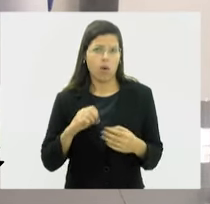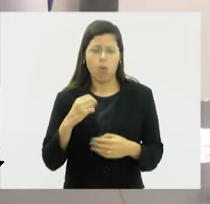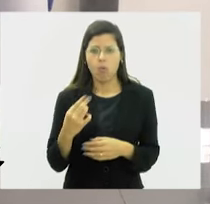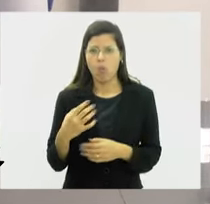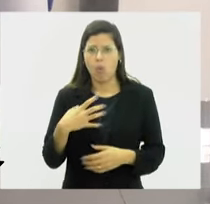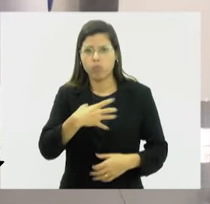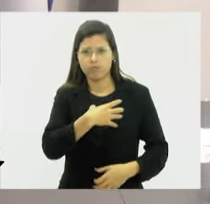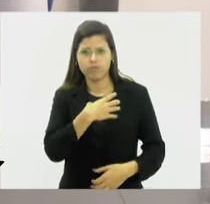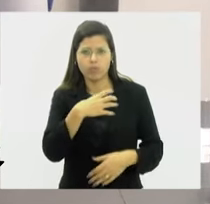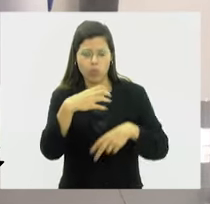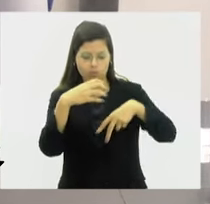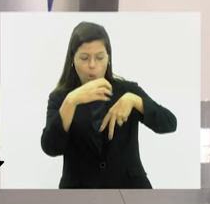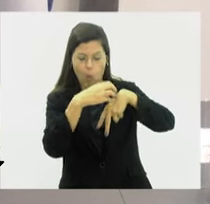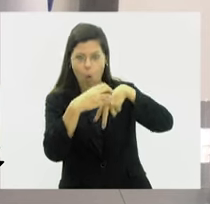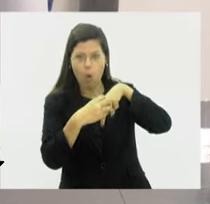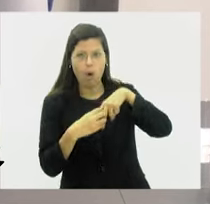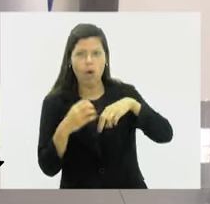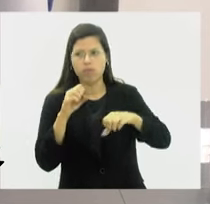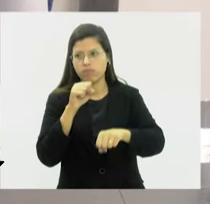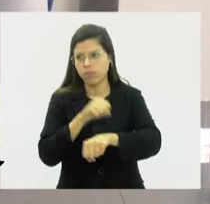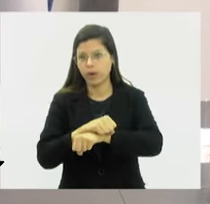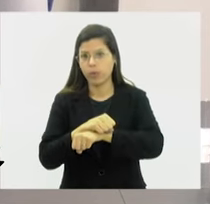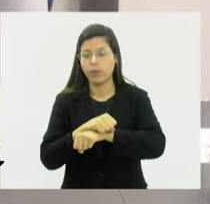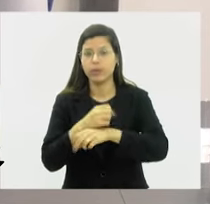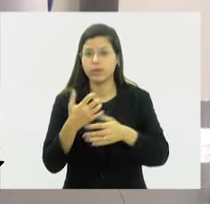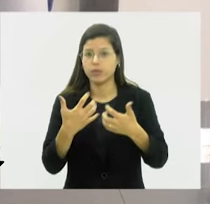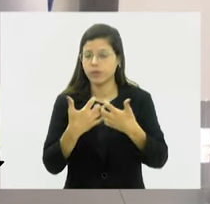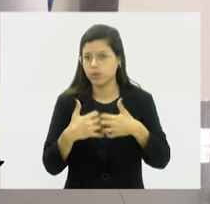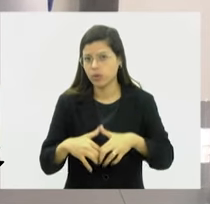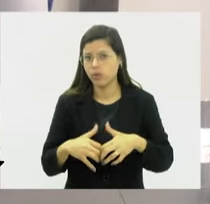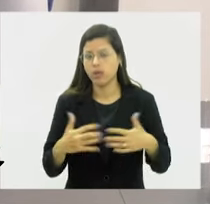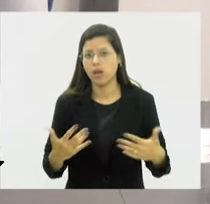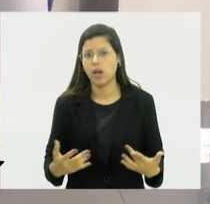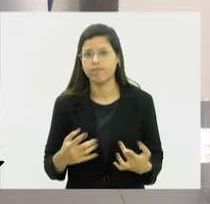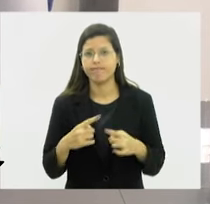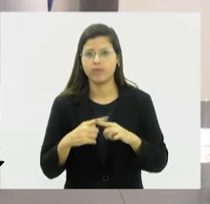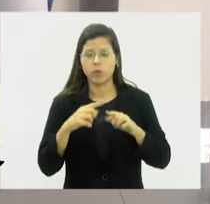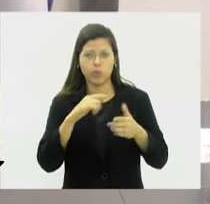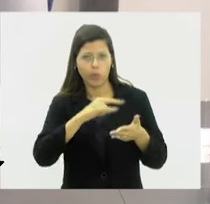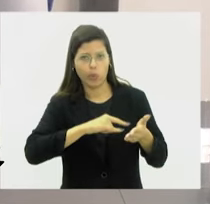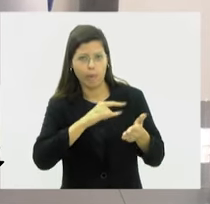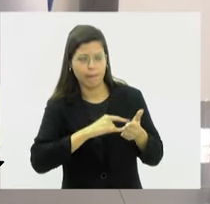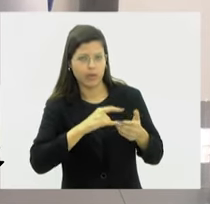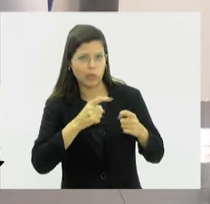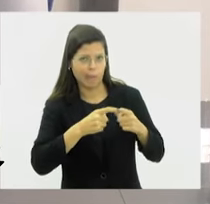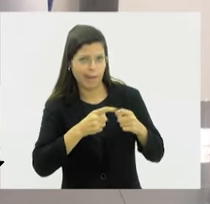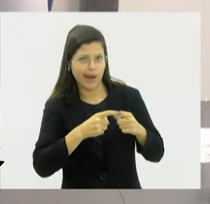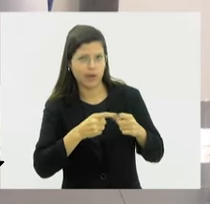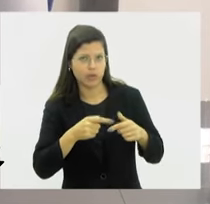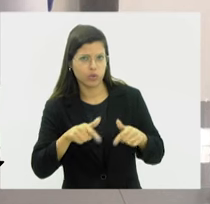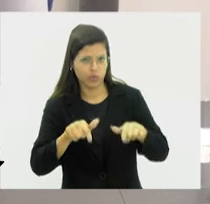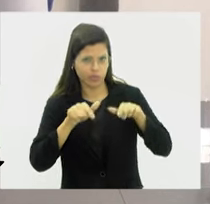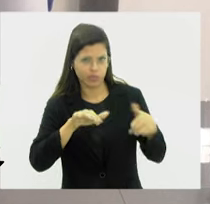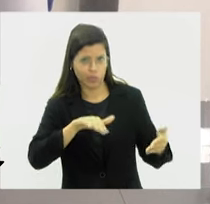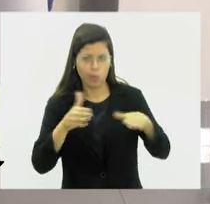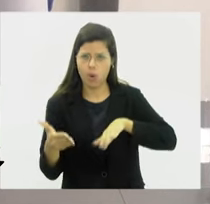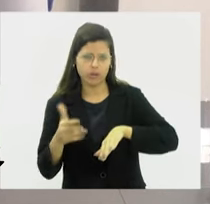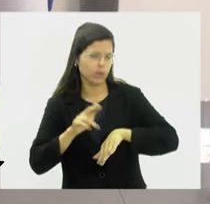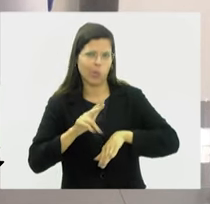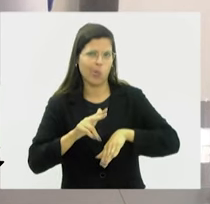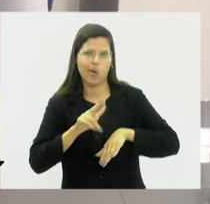órgãos e tal, mas que não é necessariamente no laudo de óbito a Covid.